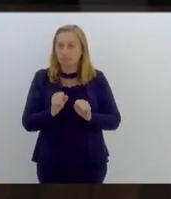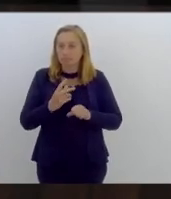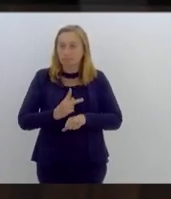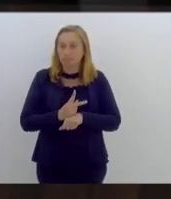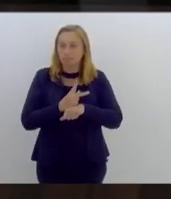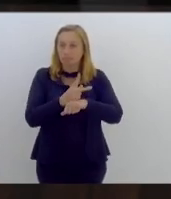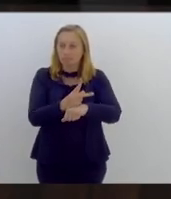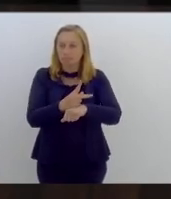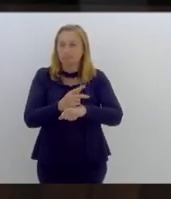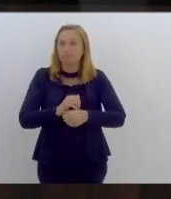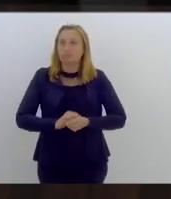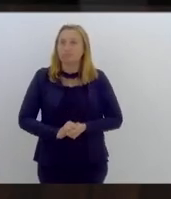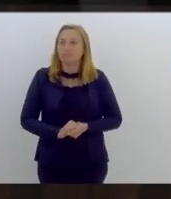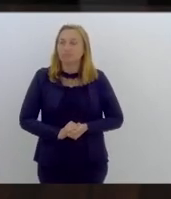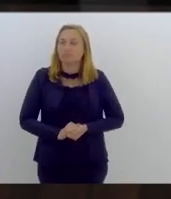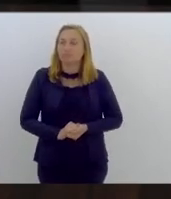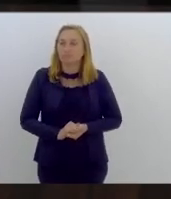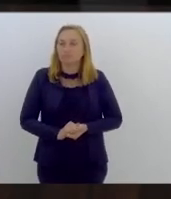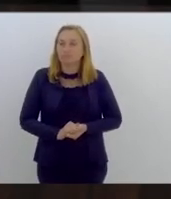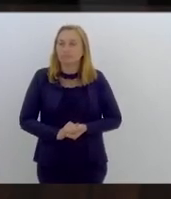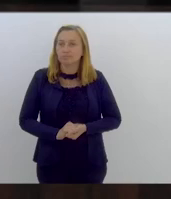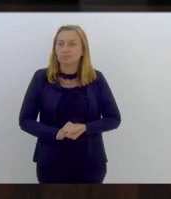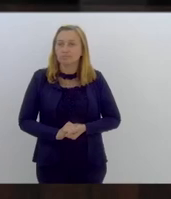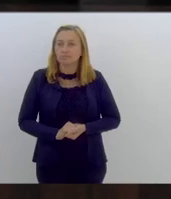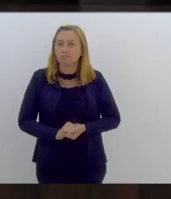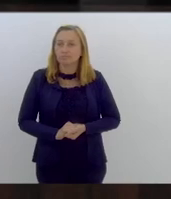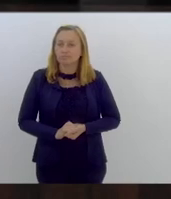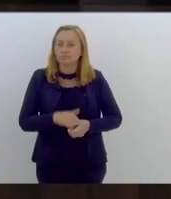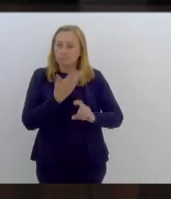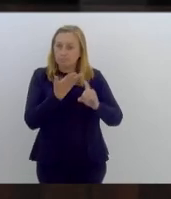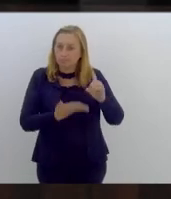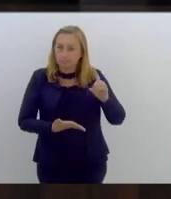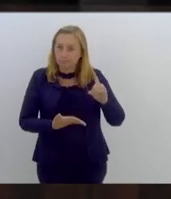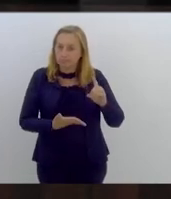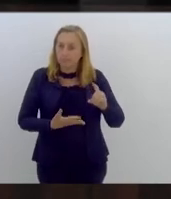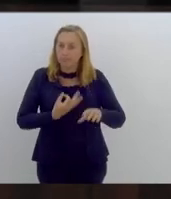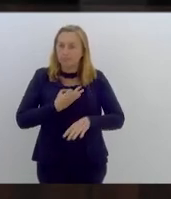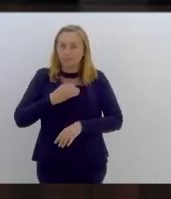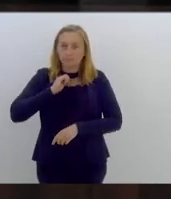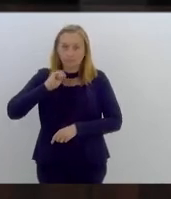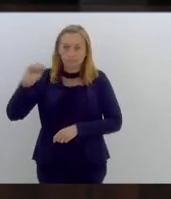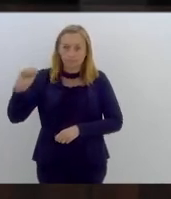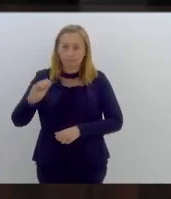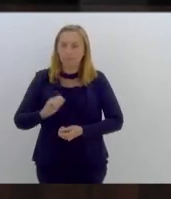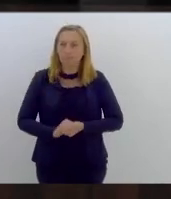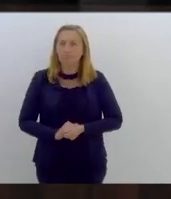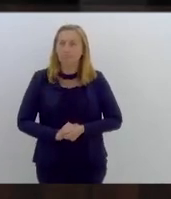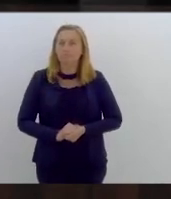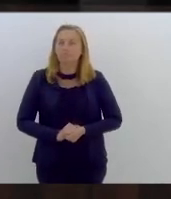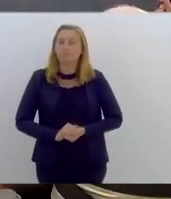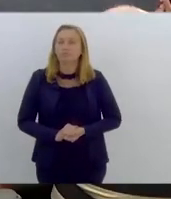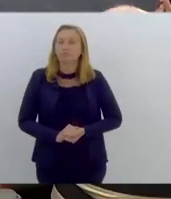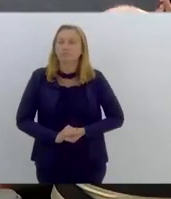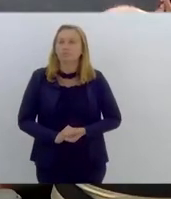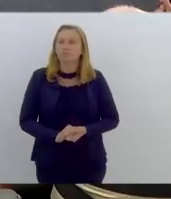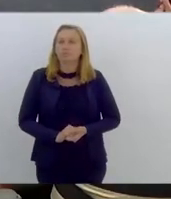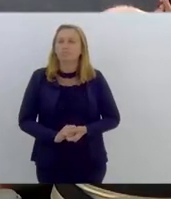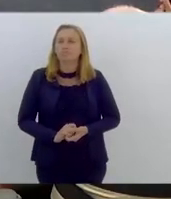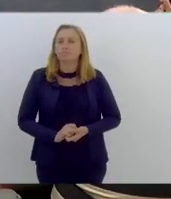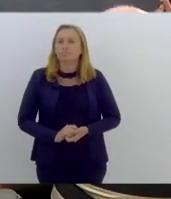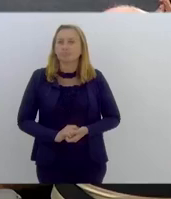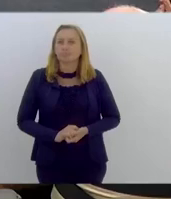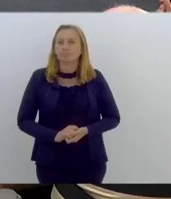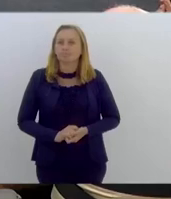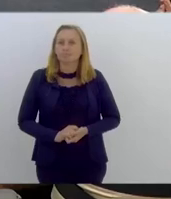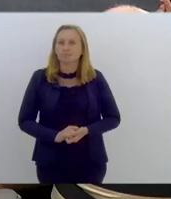entrega da nossa homenagem, da medalha Tiradentes, ao nosso homenageado.